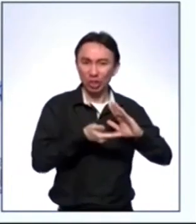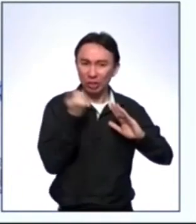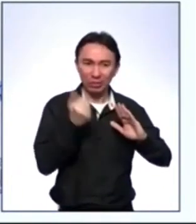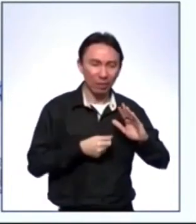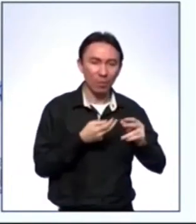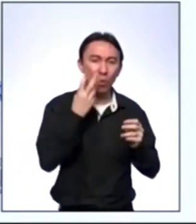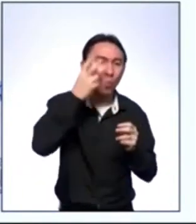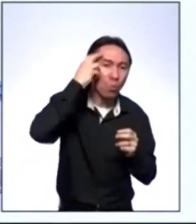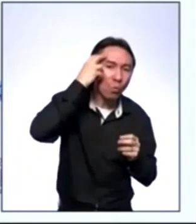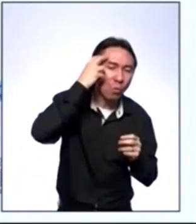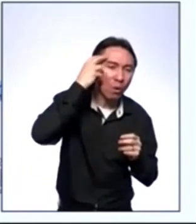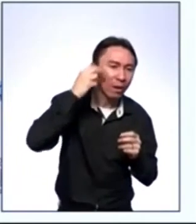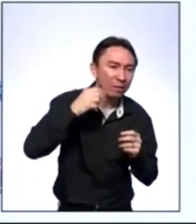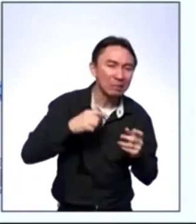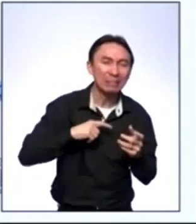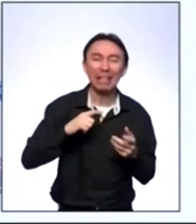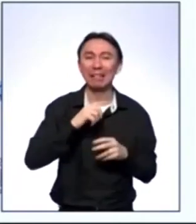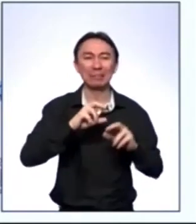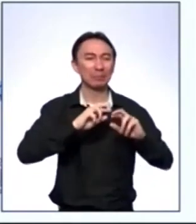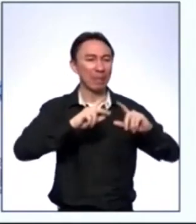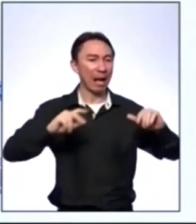dos órgãos